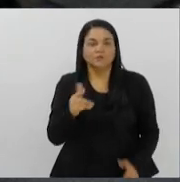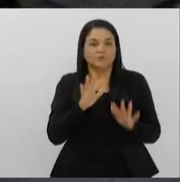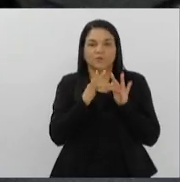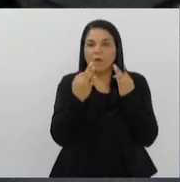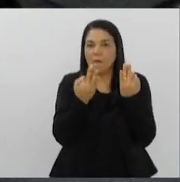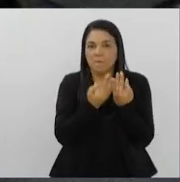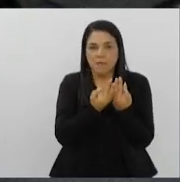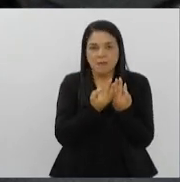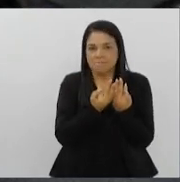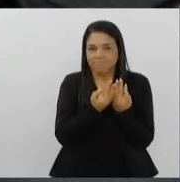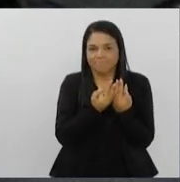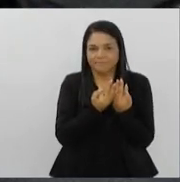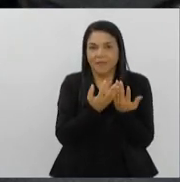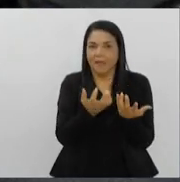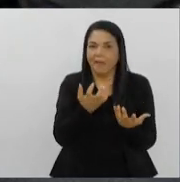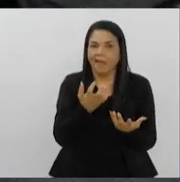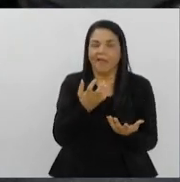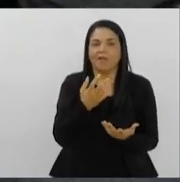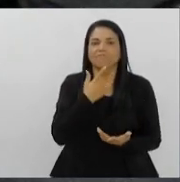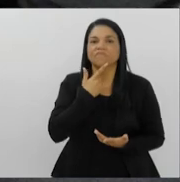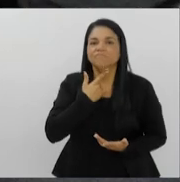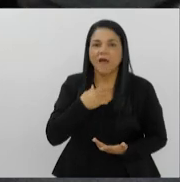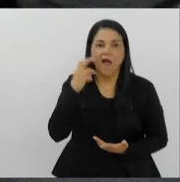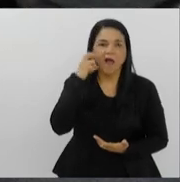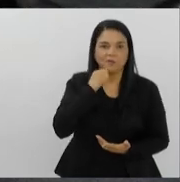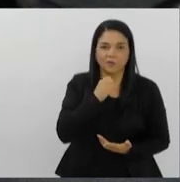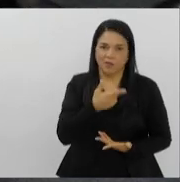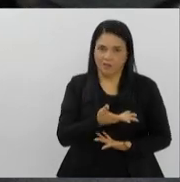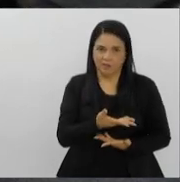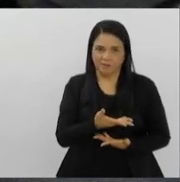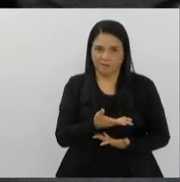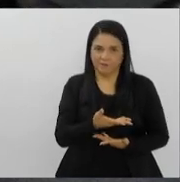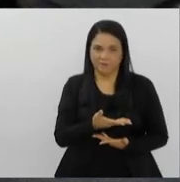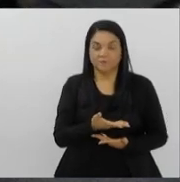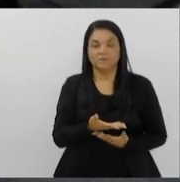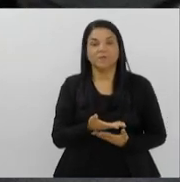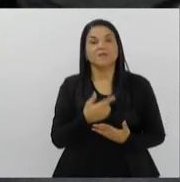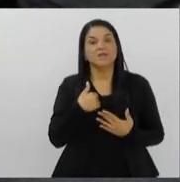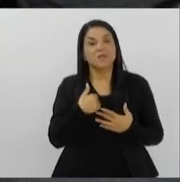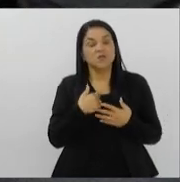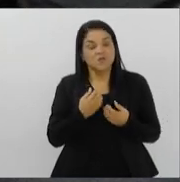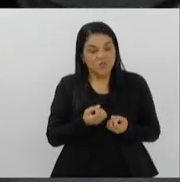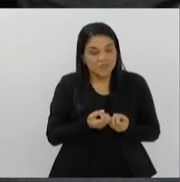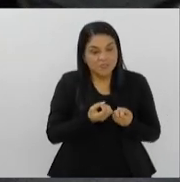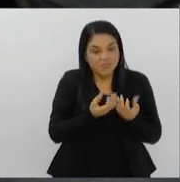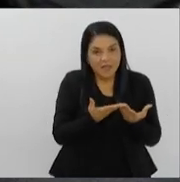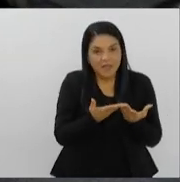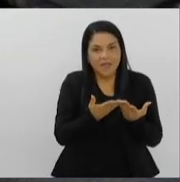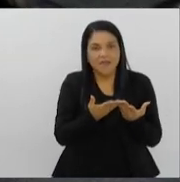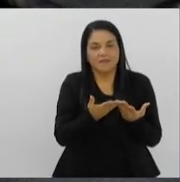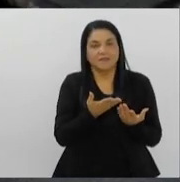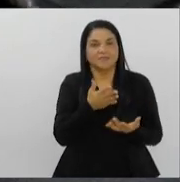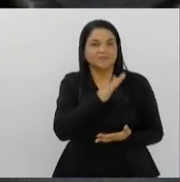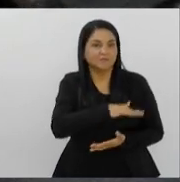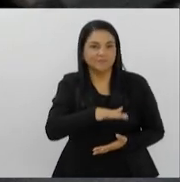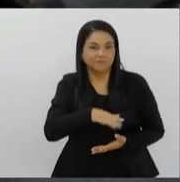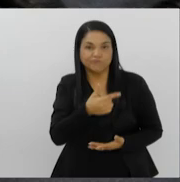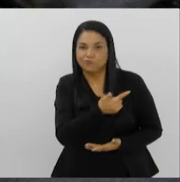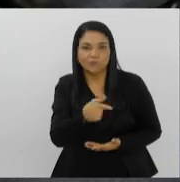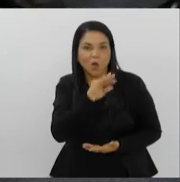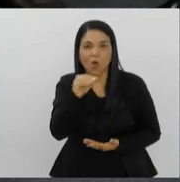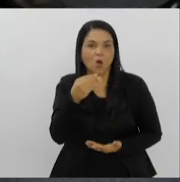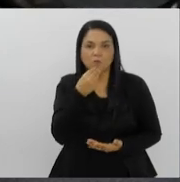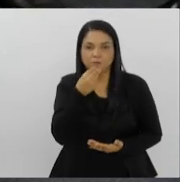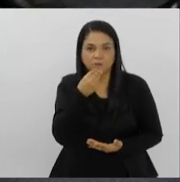que querem adotar essas crianças. E o mínimo que nós temos que dar a crianças que já não têm a oportunidade de